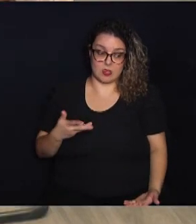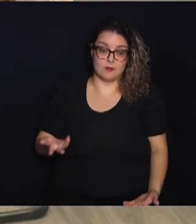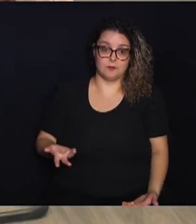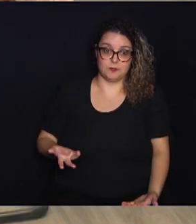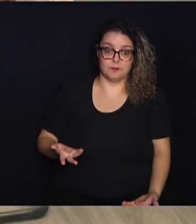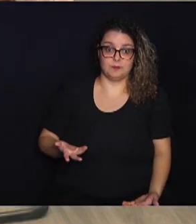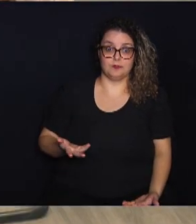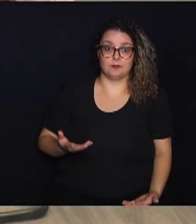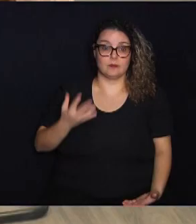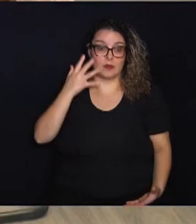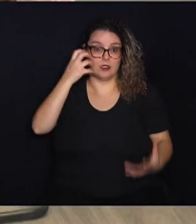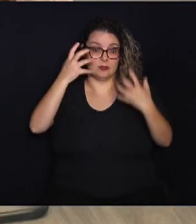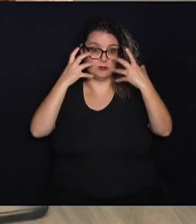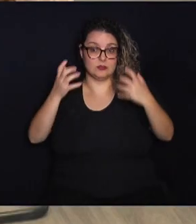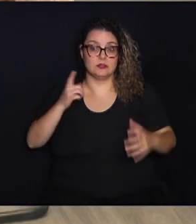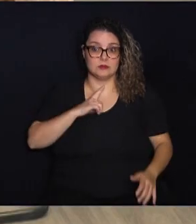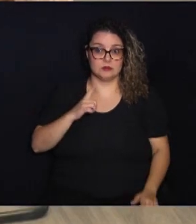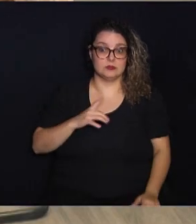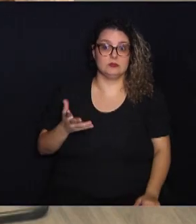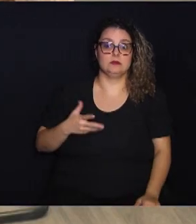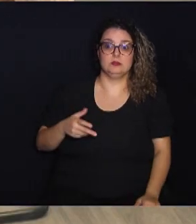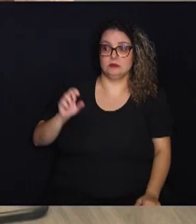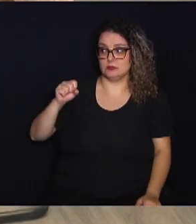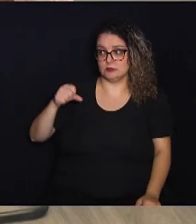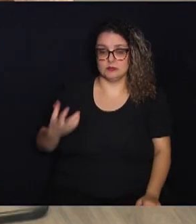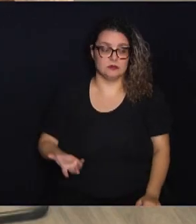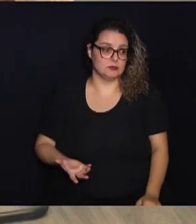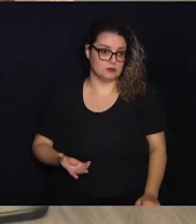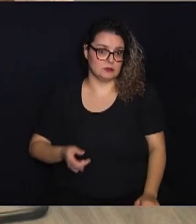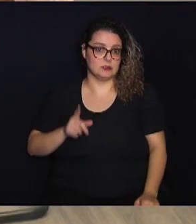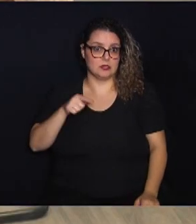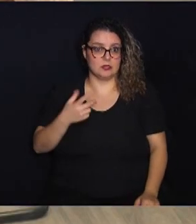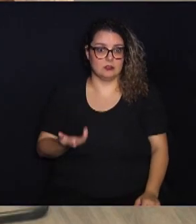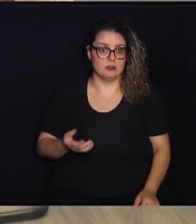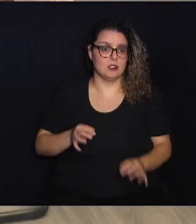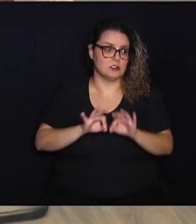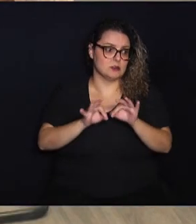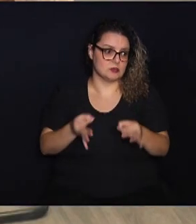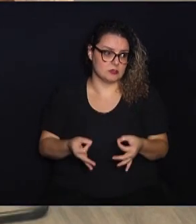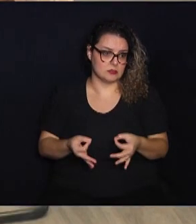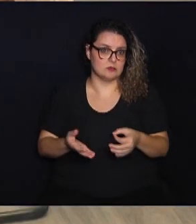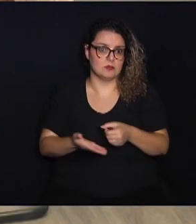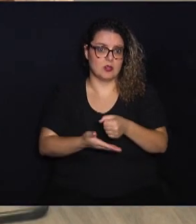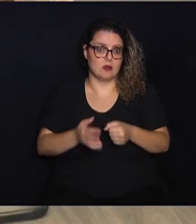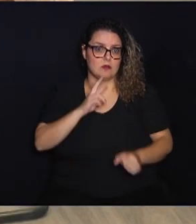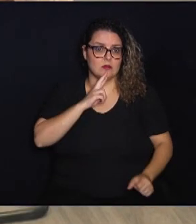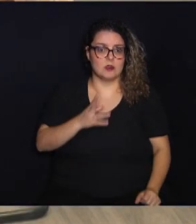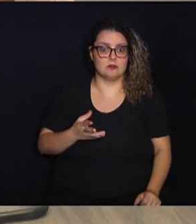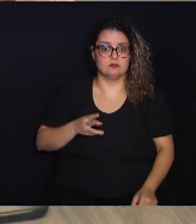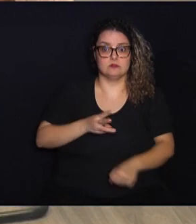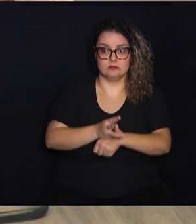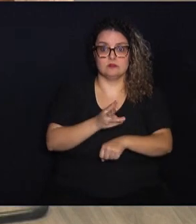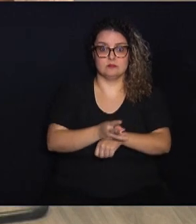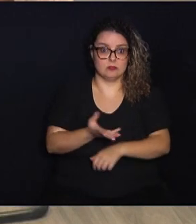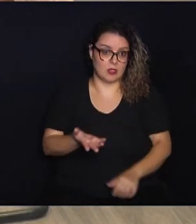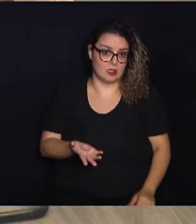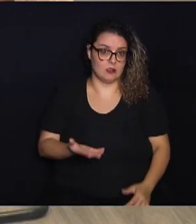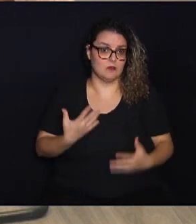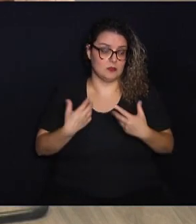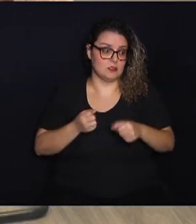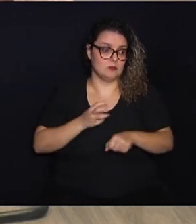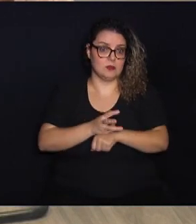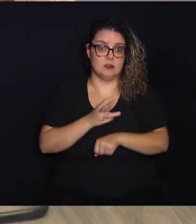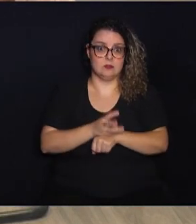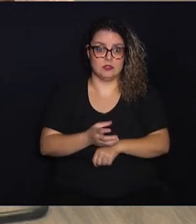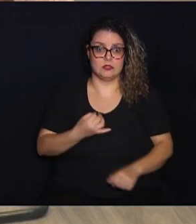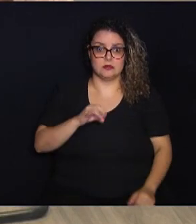o estresse que causa a velocidade da internet é questão aí simples e básica de responder o WhatsApp, né? Você recebe uma mensagem, se